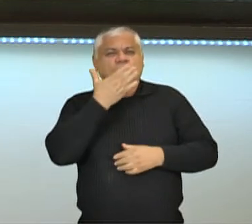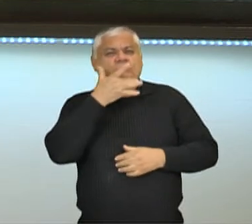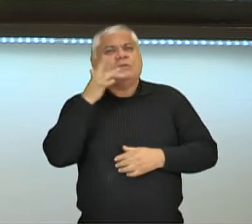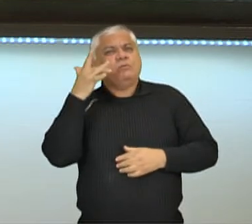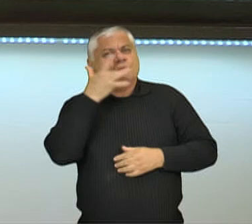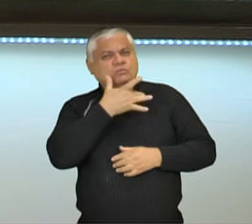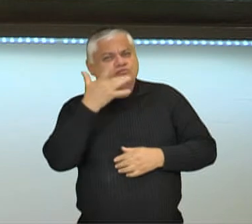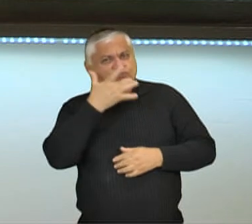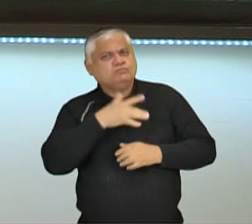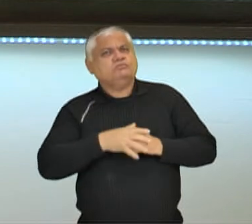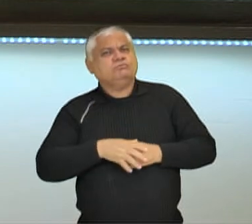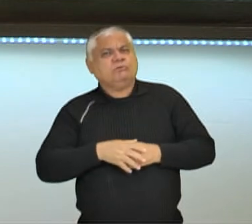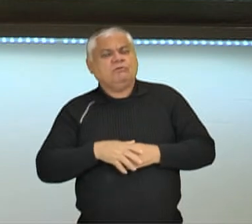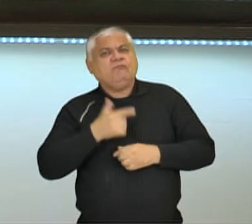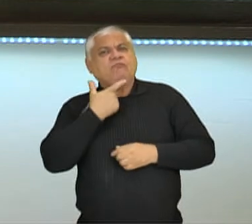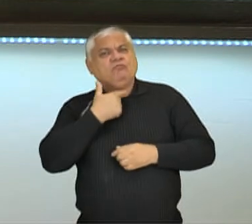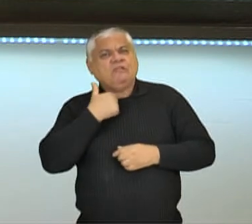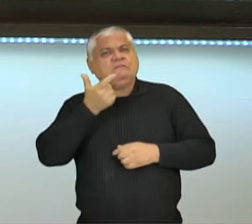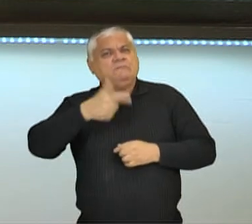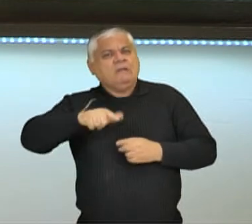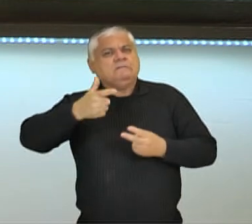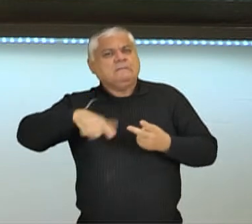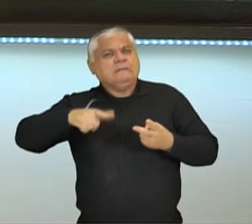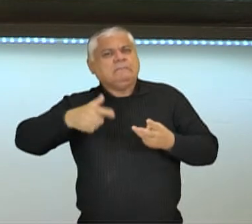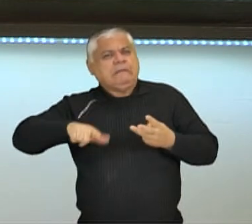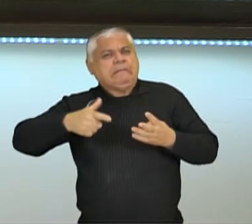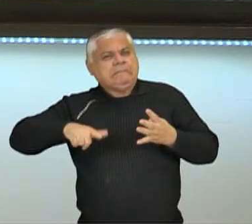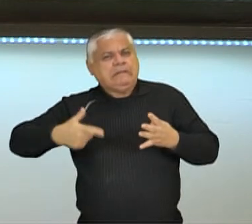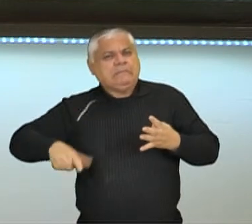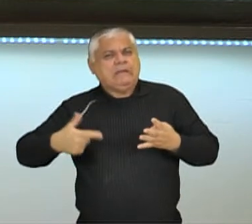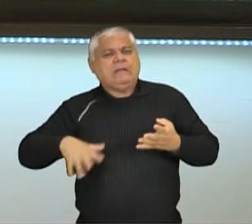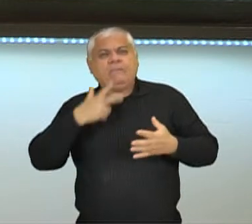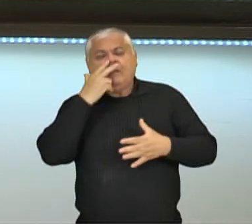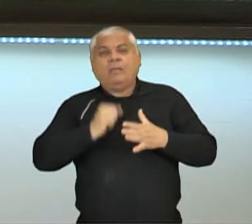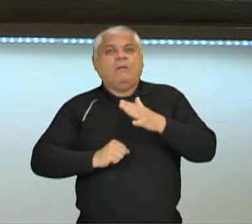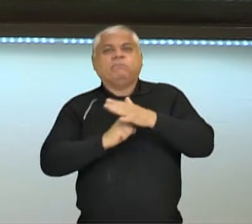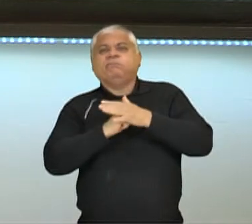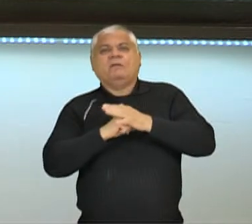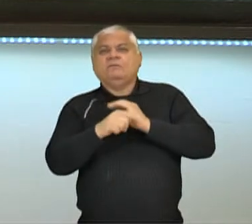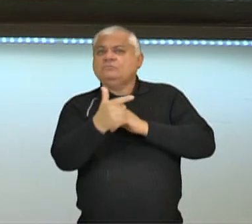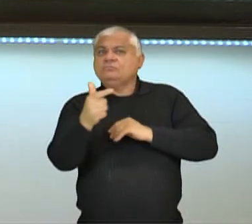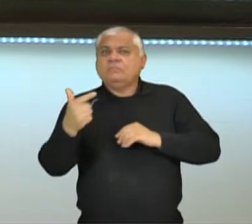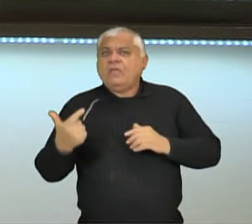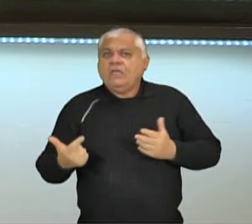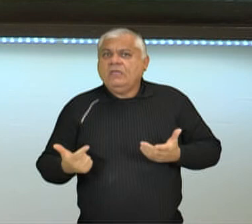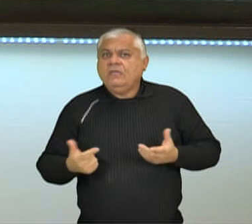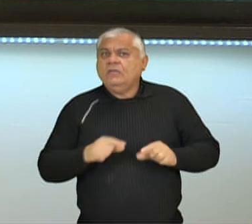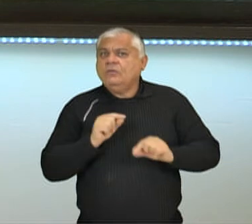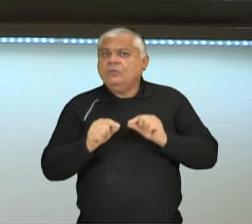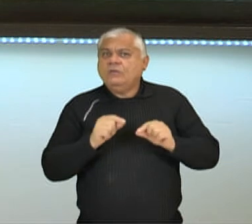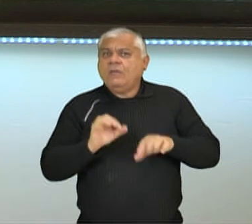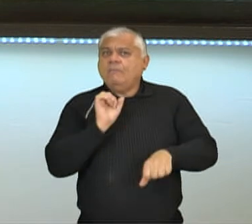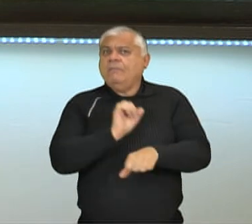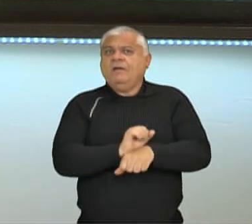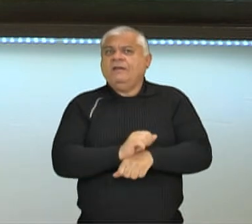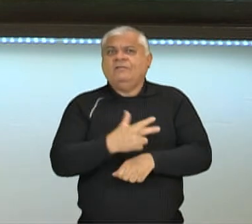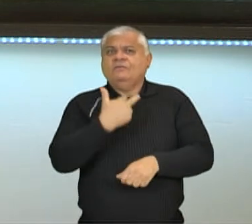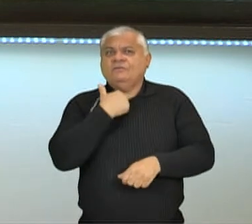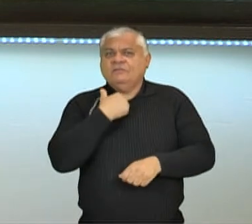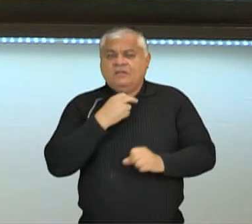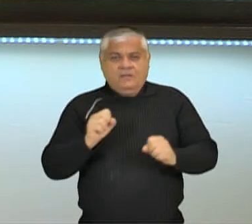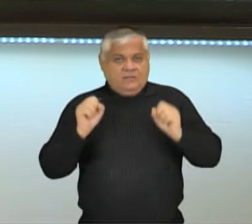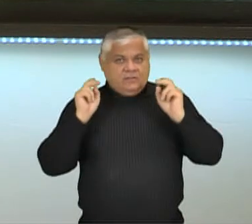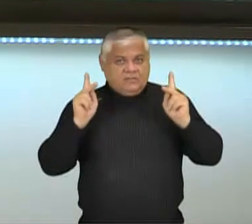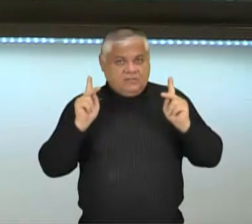gostosa. A gente quer comer e quer comer, porque ele não dá a sensação de saciedade que nós precisamos para parar de comer. Ok,